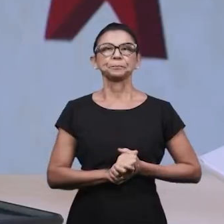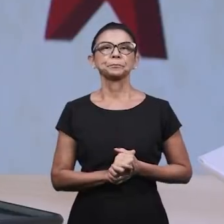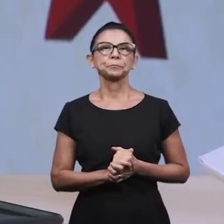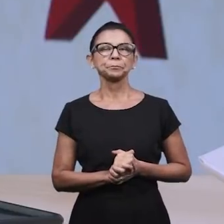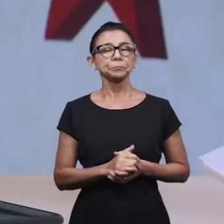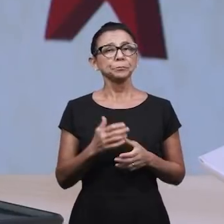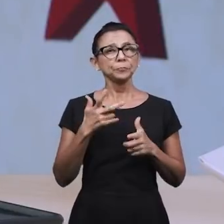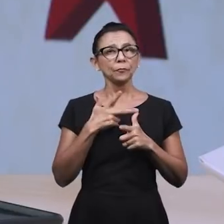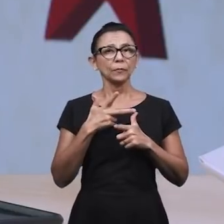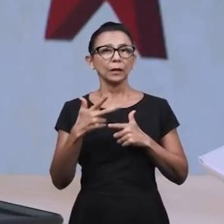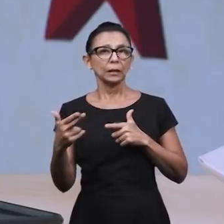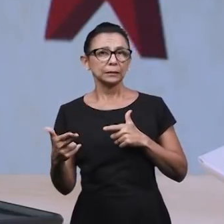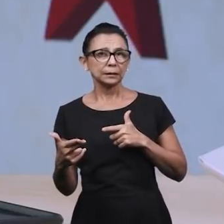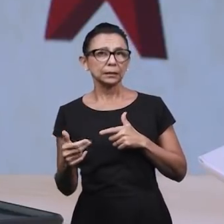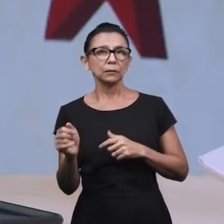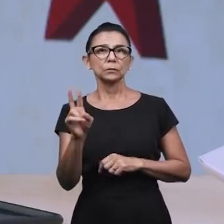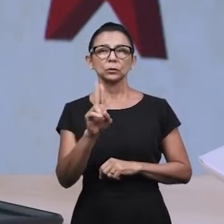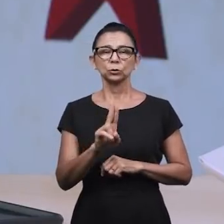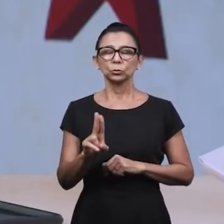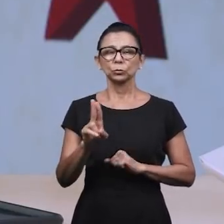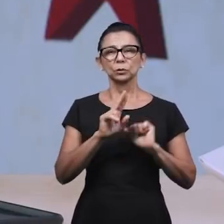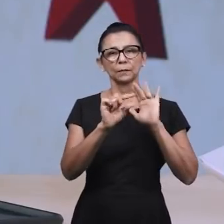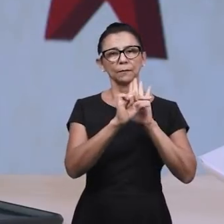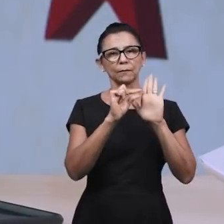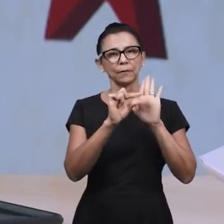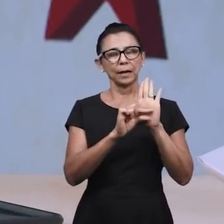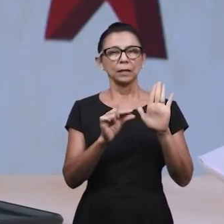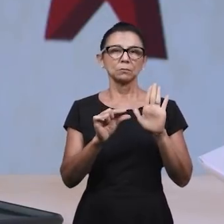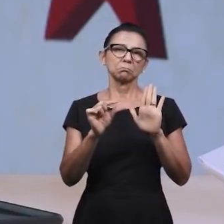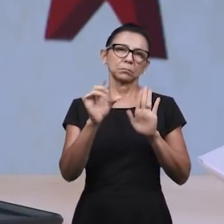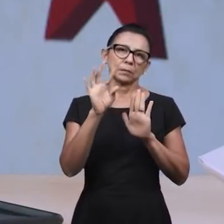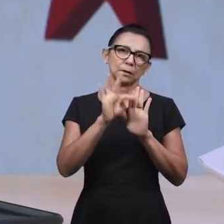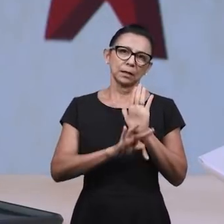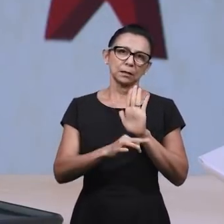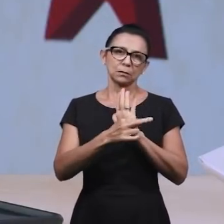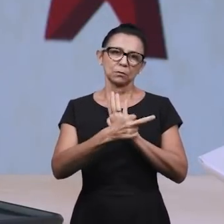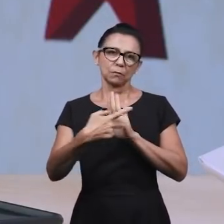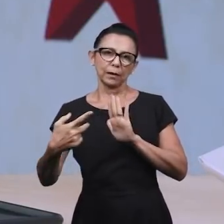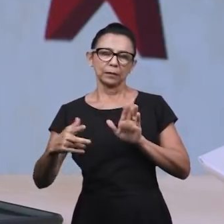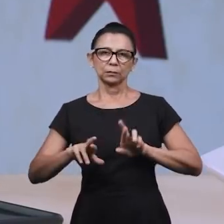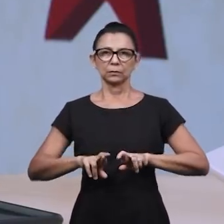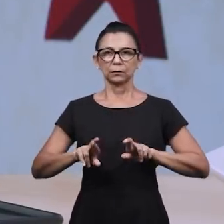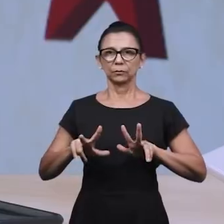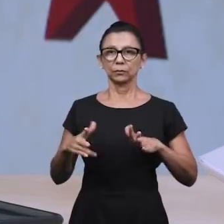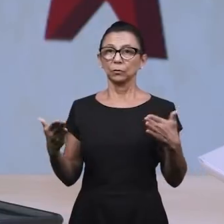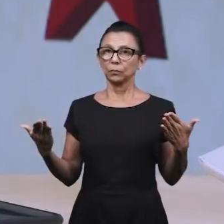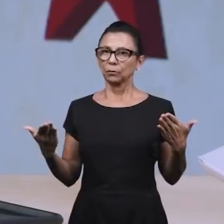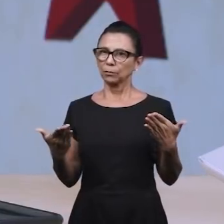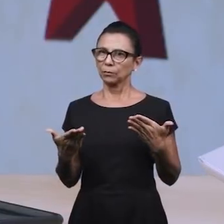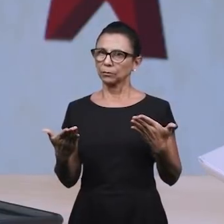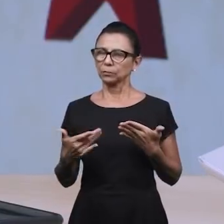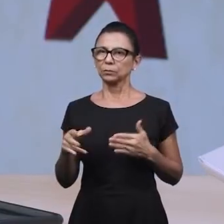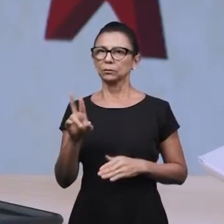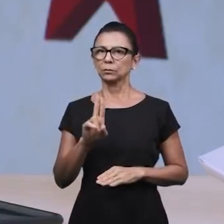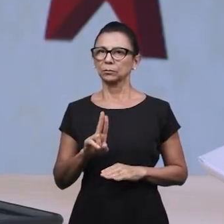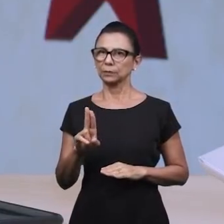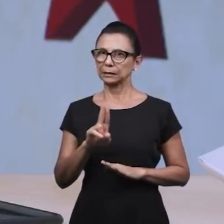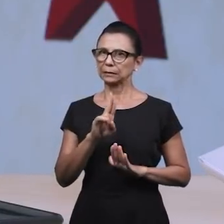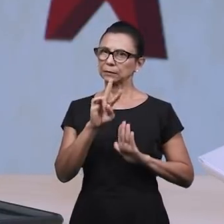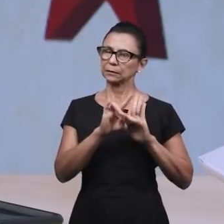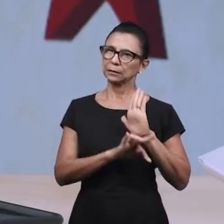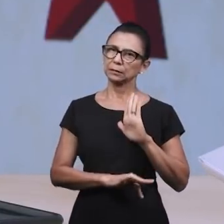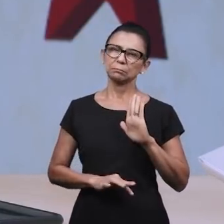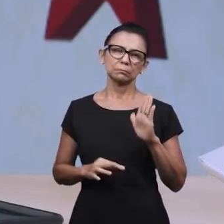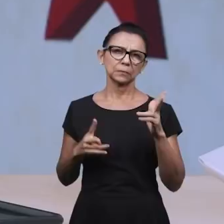programa, mesmo dentro de um tema, a gente utiliza versos ou textos bíblicos diferentes, mas o texto que nós estamos usando para esta